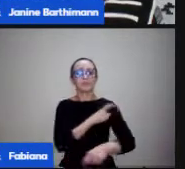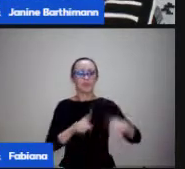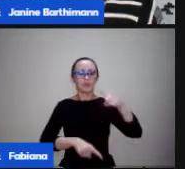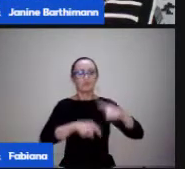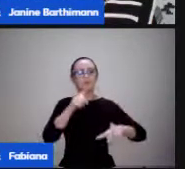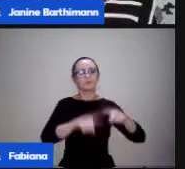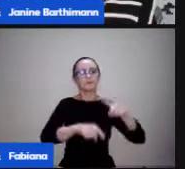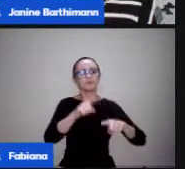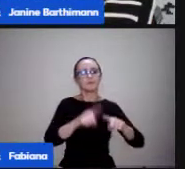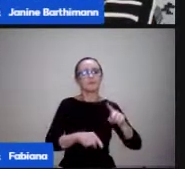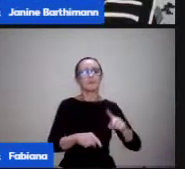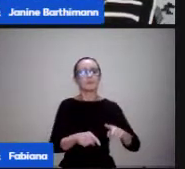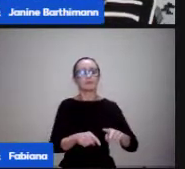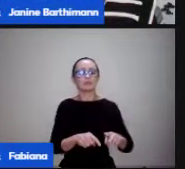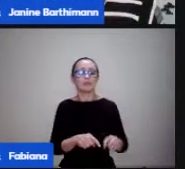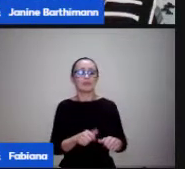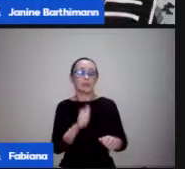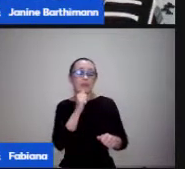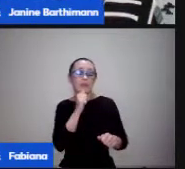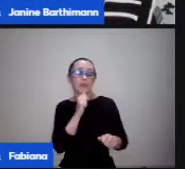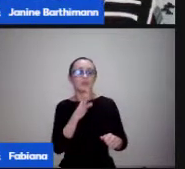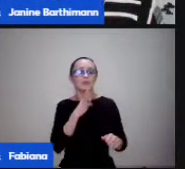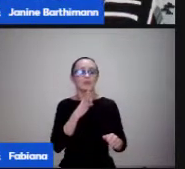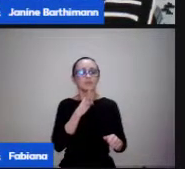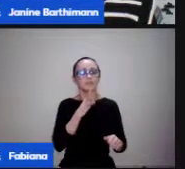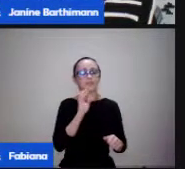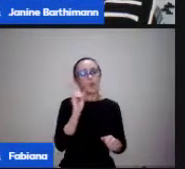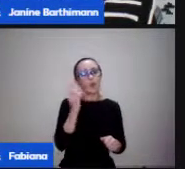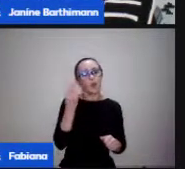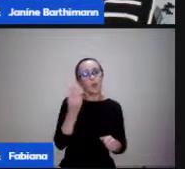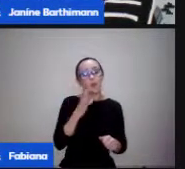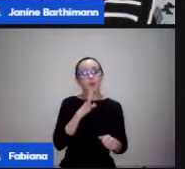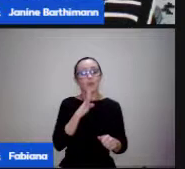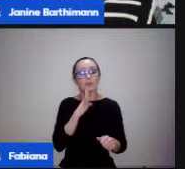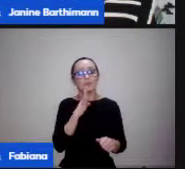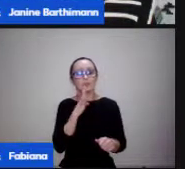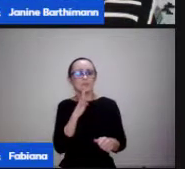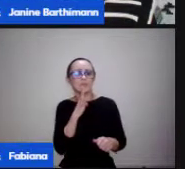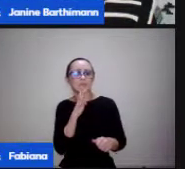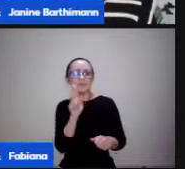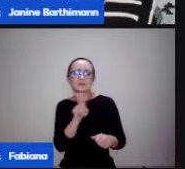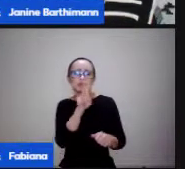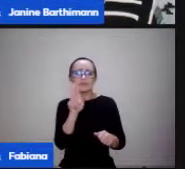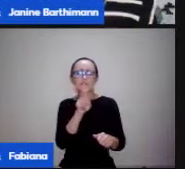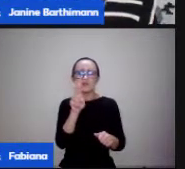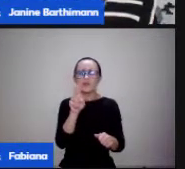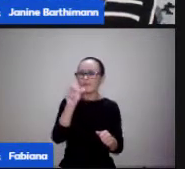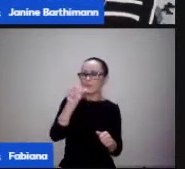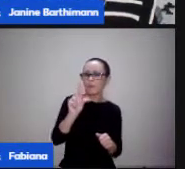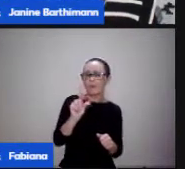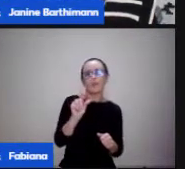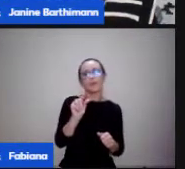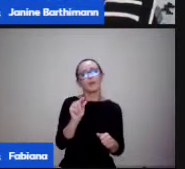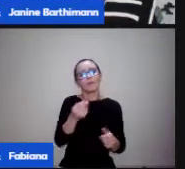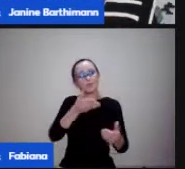ferramentas que nós não conhecíamos, ou que conhecíamos, mas não usávamos, passamos a usar, né? Mas também